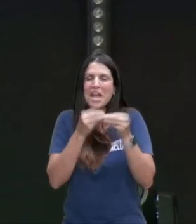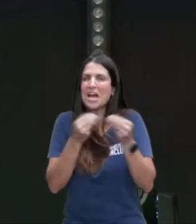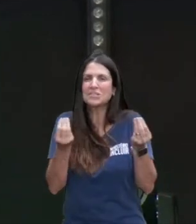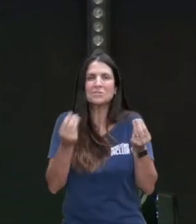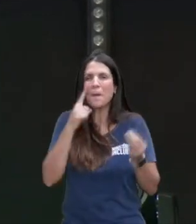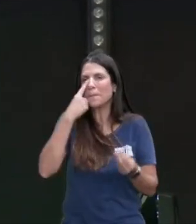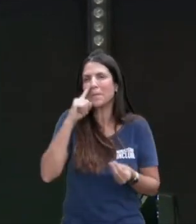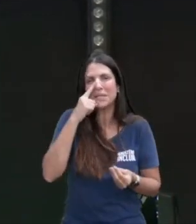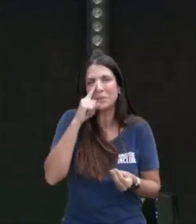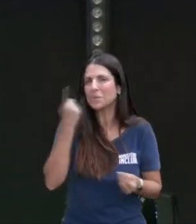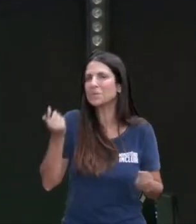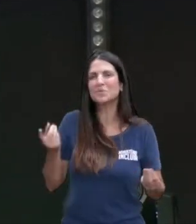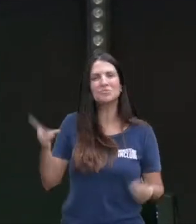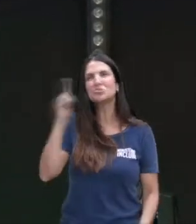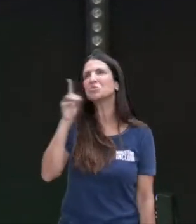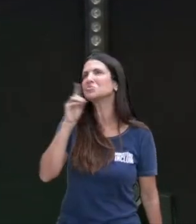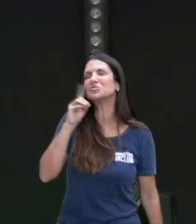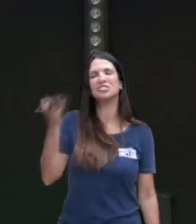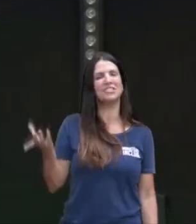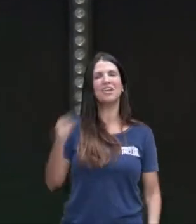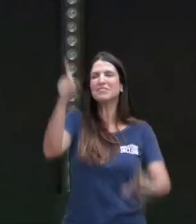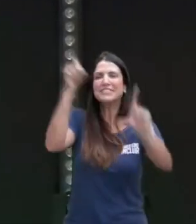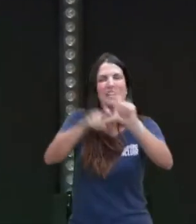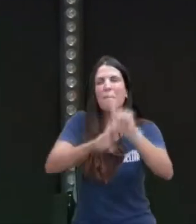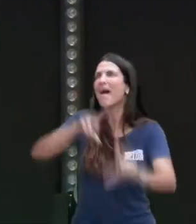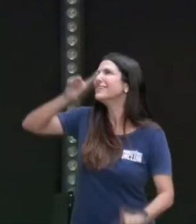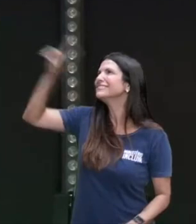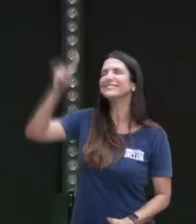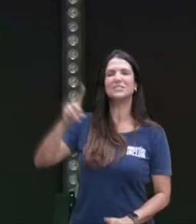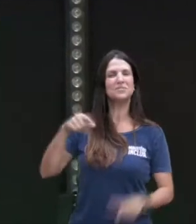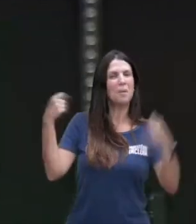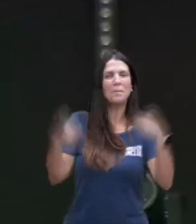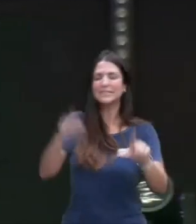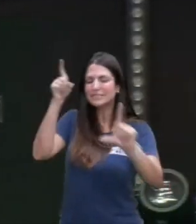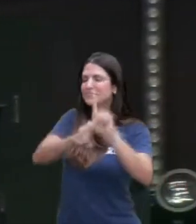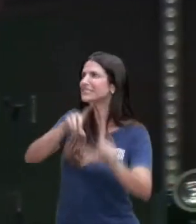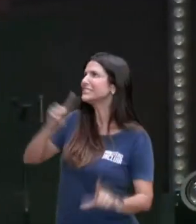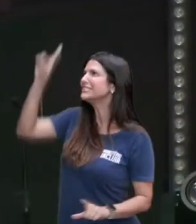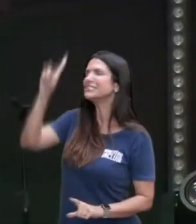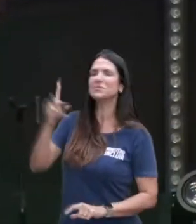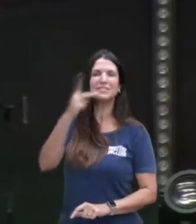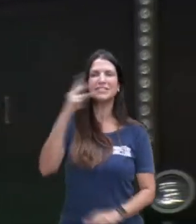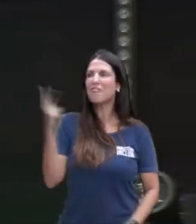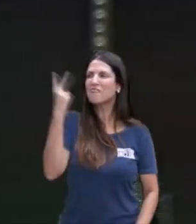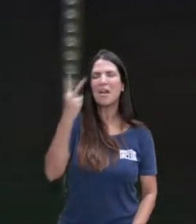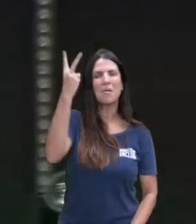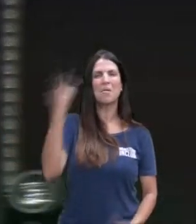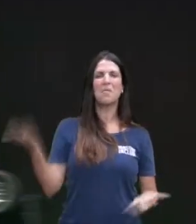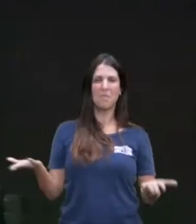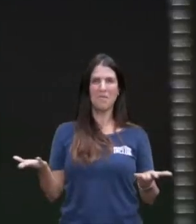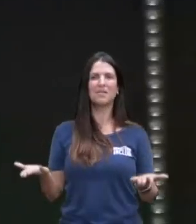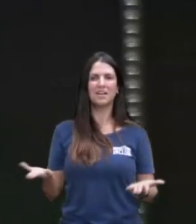segundo do perigo todo dia toda hora e você não quer depender de Deus e saber o seu valor para viver no seu valor cada momento você é